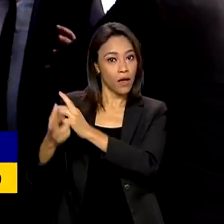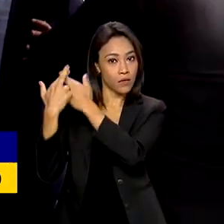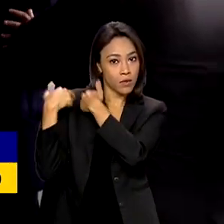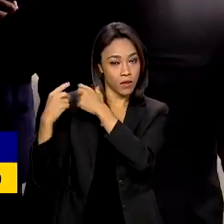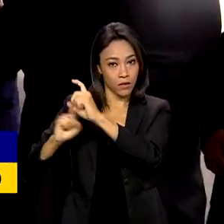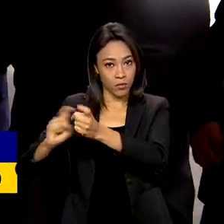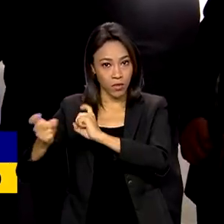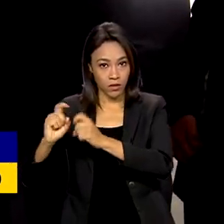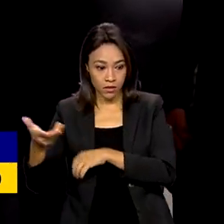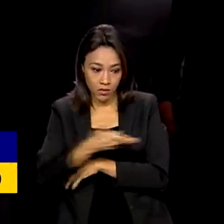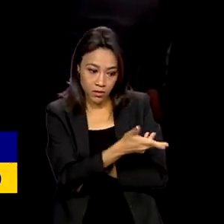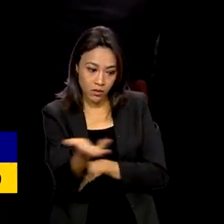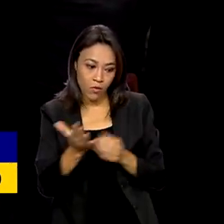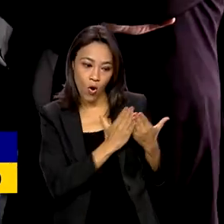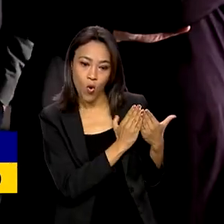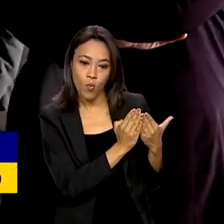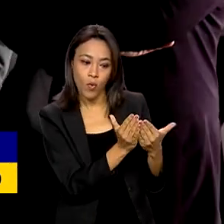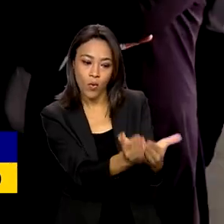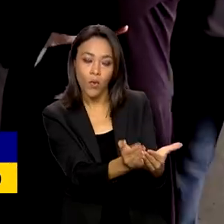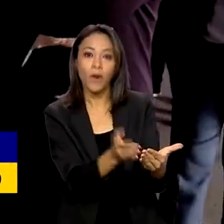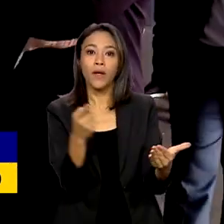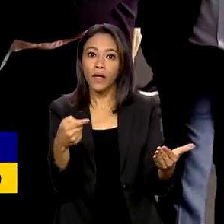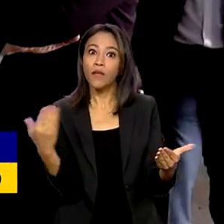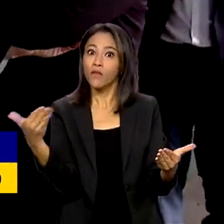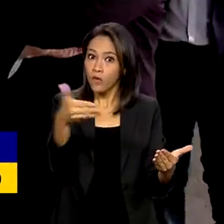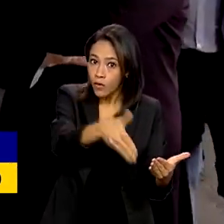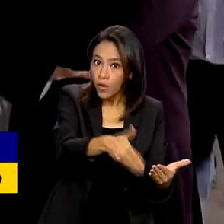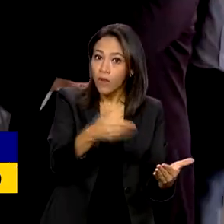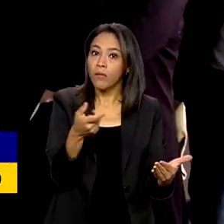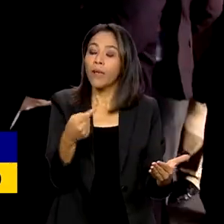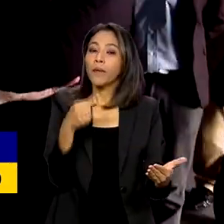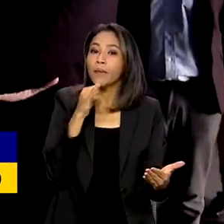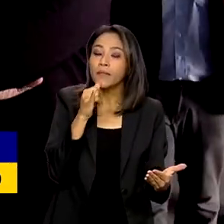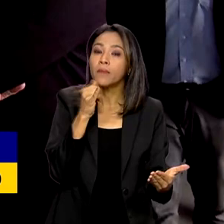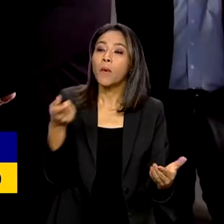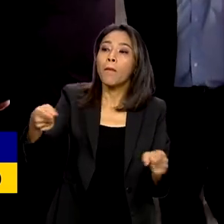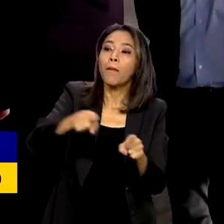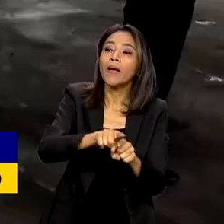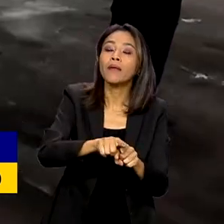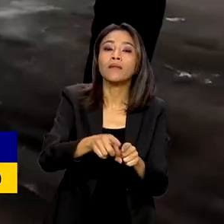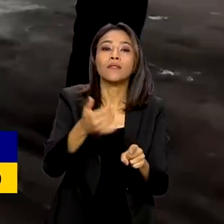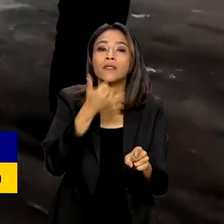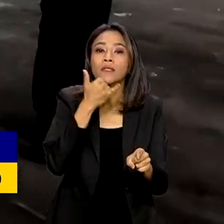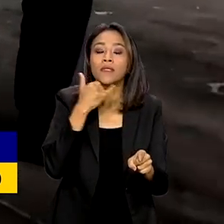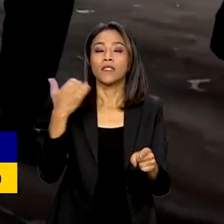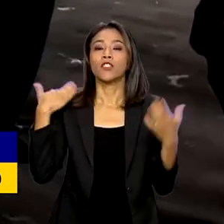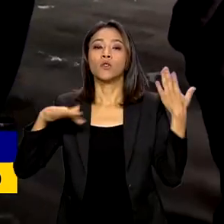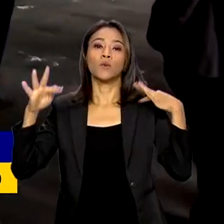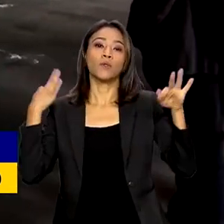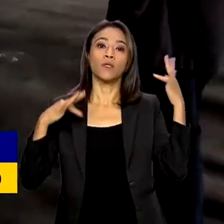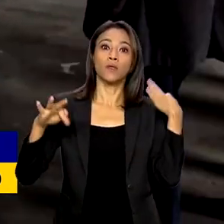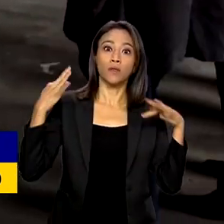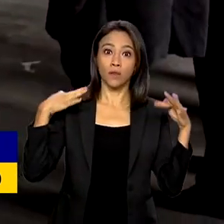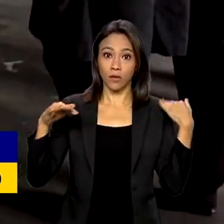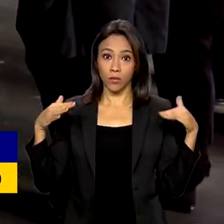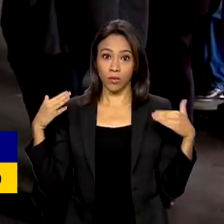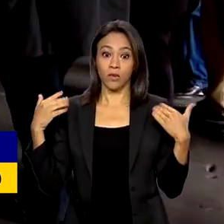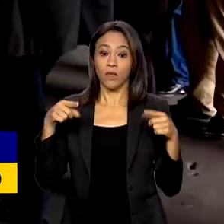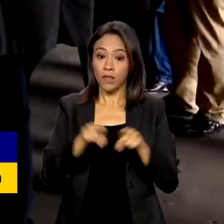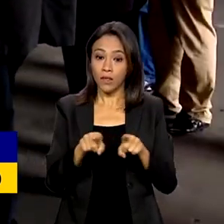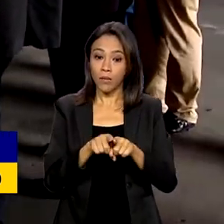projetos para atrair novos negócios, como a implantação de passeios turísticos e a ocupação do espaço